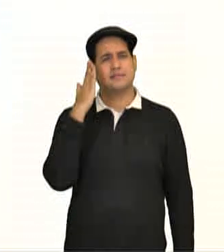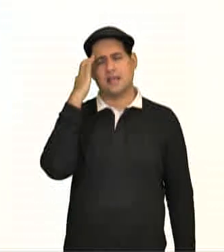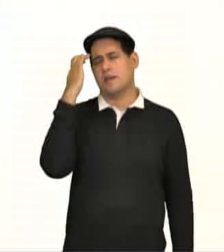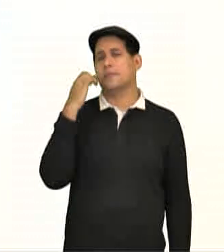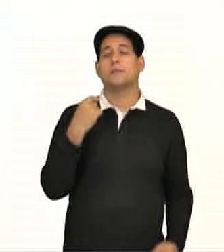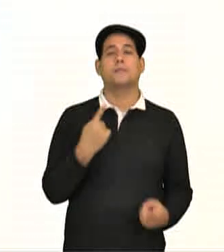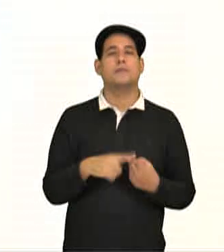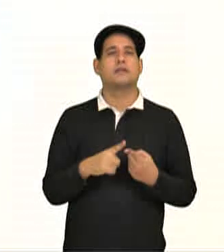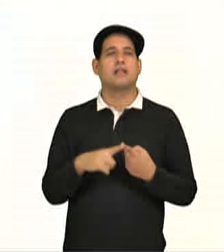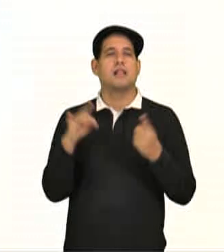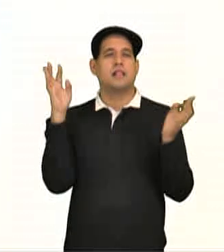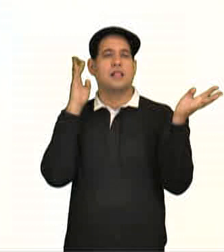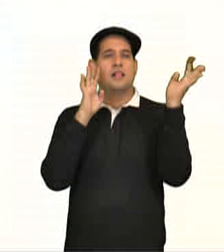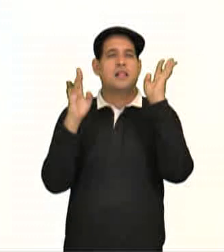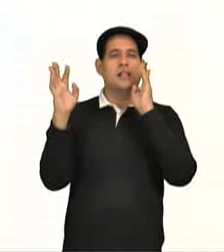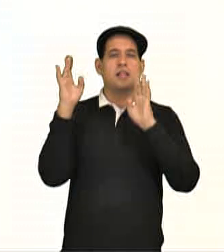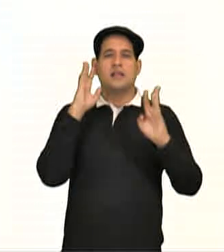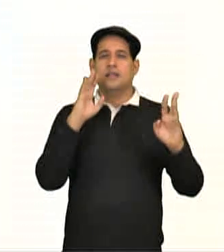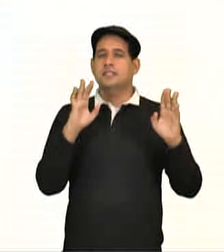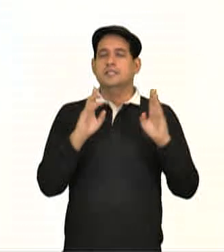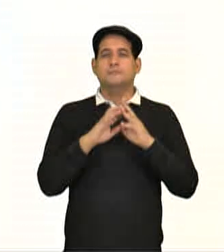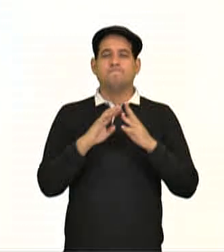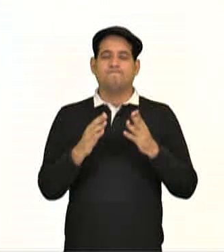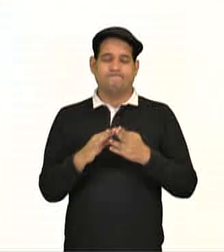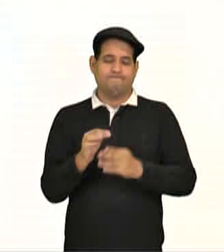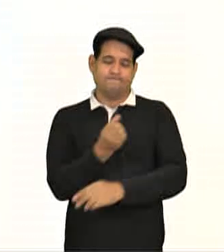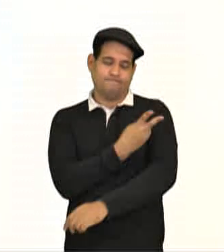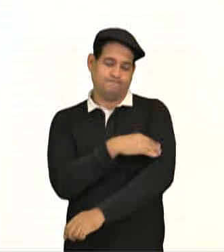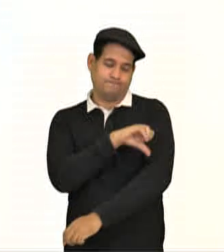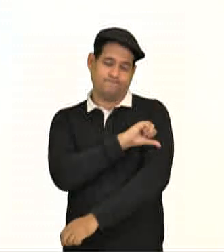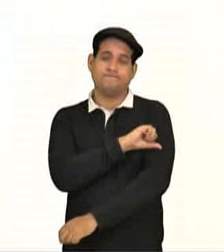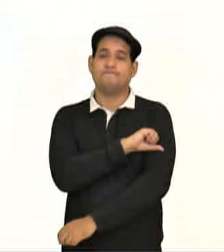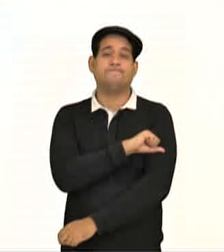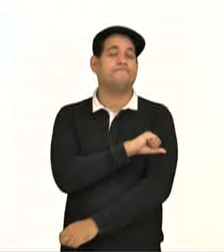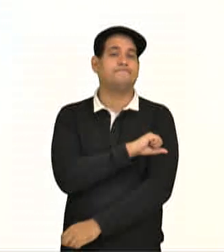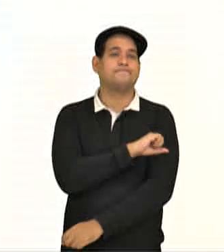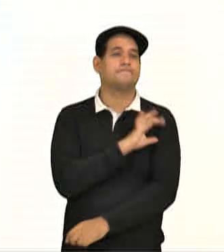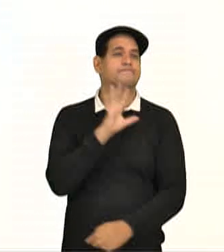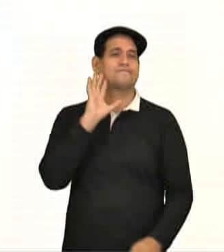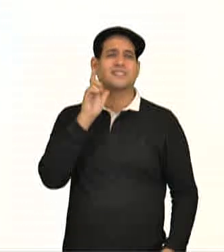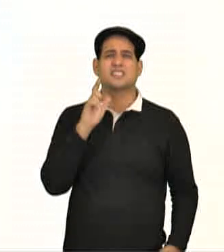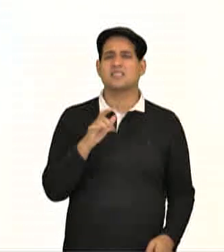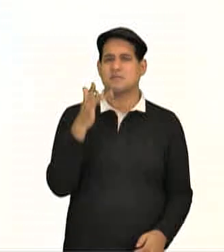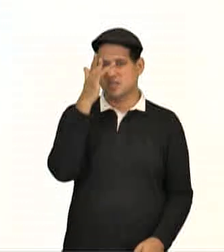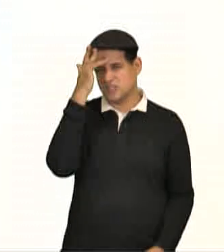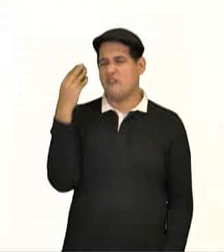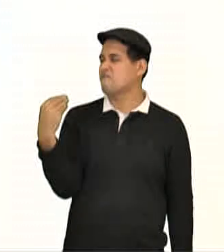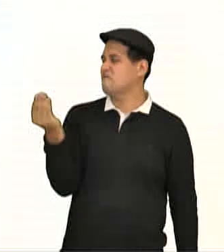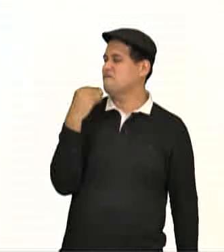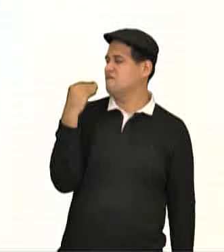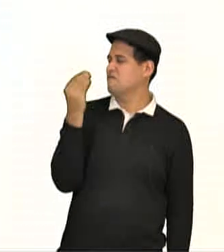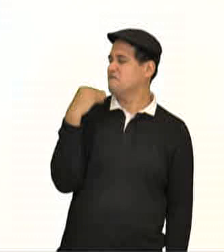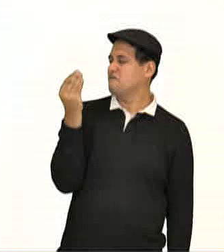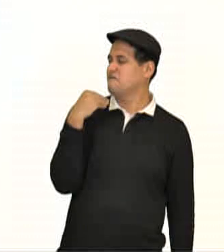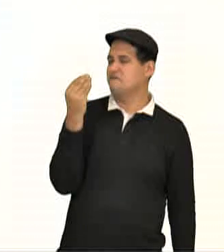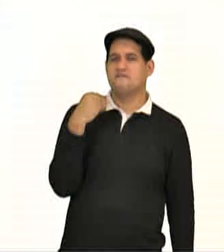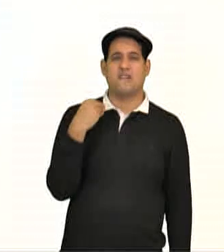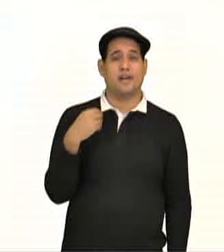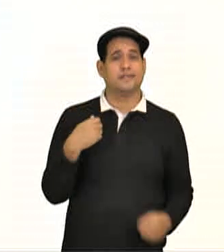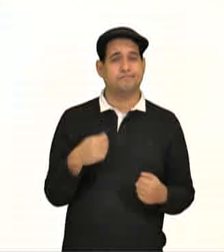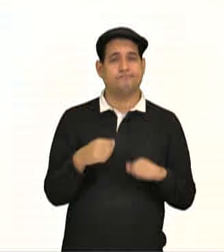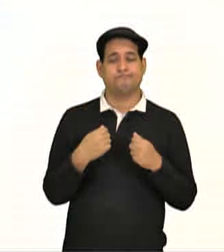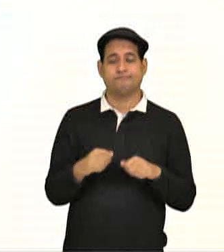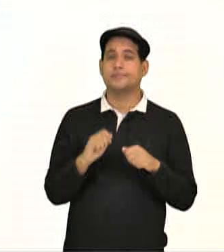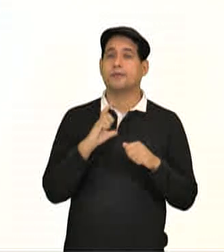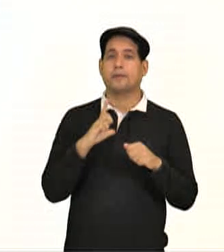vê mergulhado no mundo do ensino fundamental, onde fracotes são obrigados a dividir os